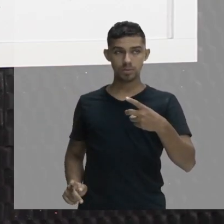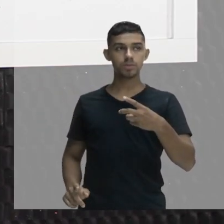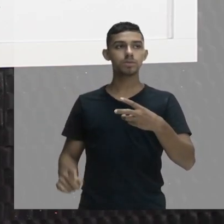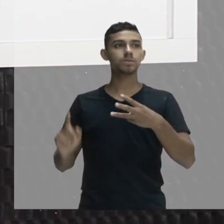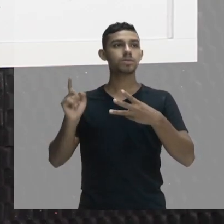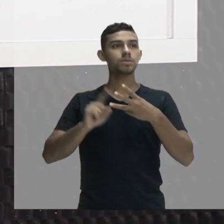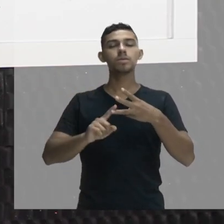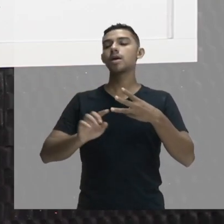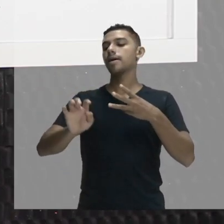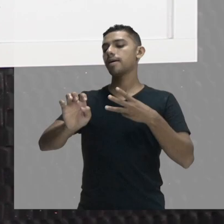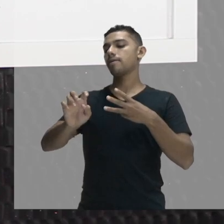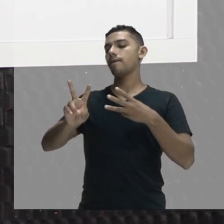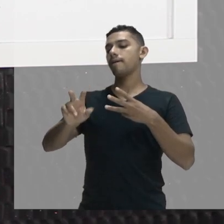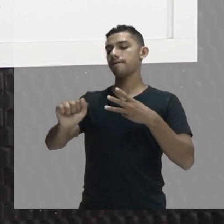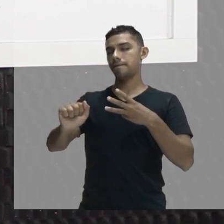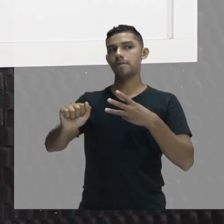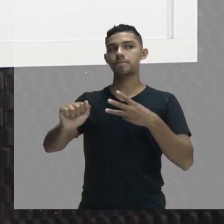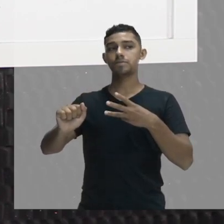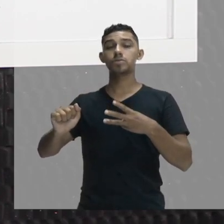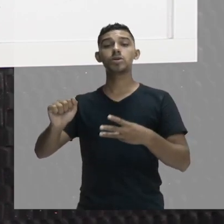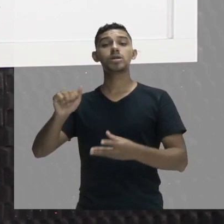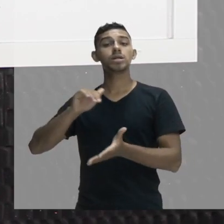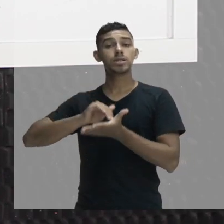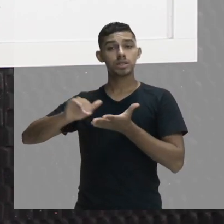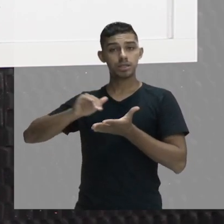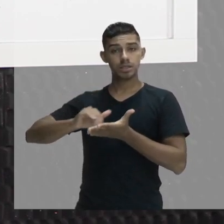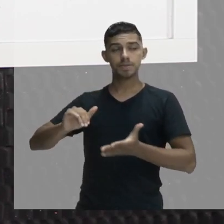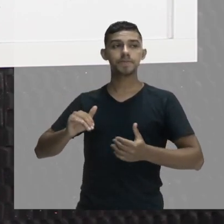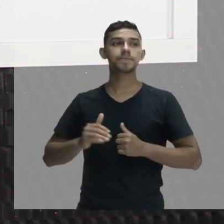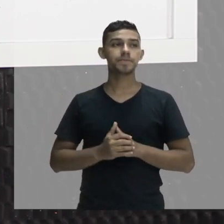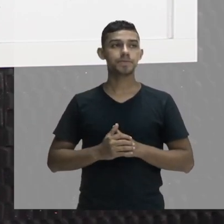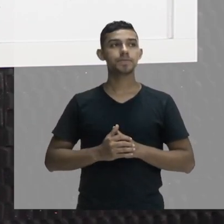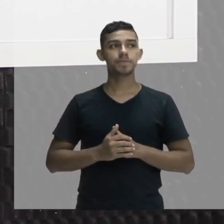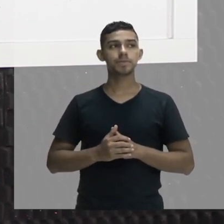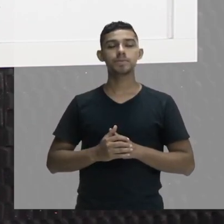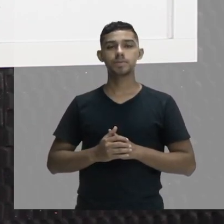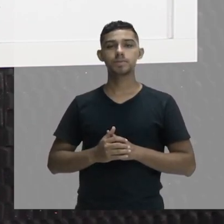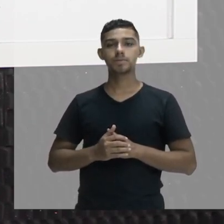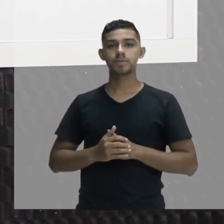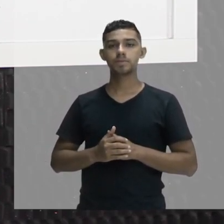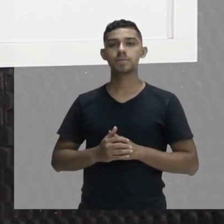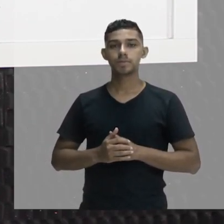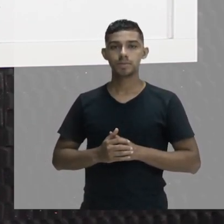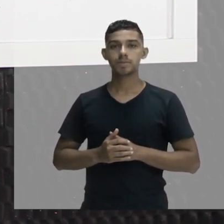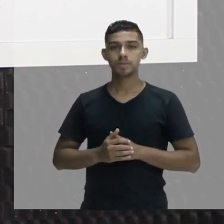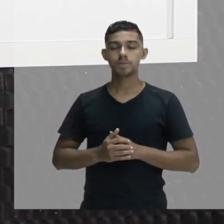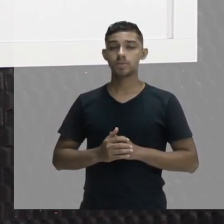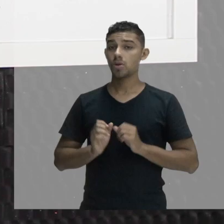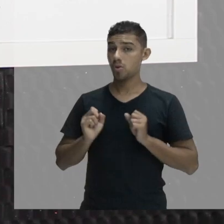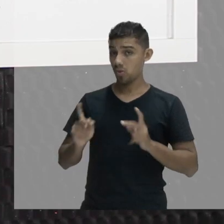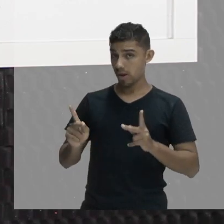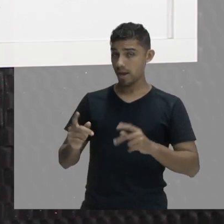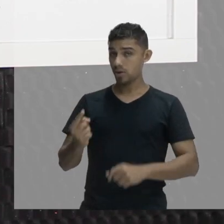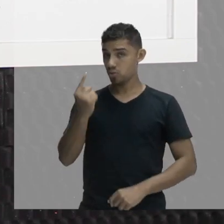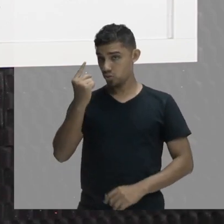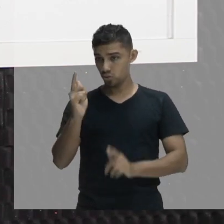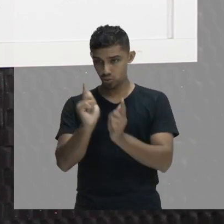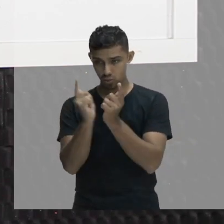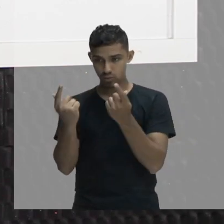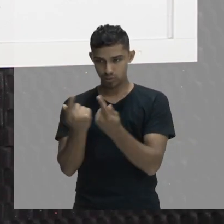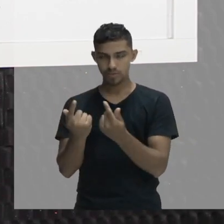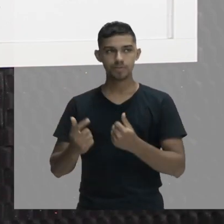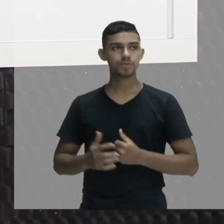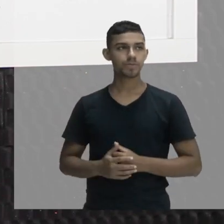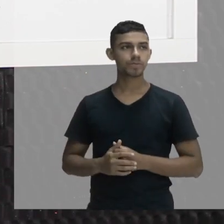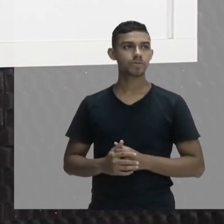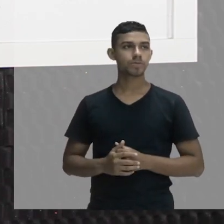Ana sendo presidente, Carlos sendo vice-presidente e Eva sendo secretário. Beleza? Um grupo. Na verdade, é um